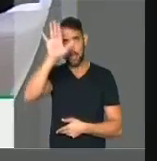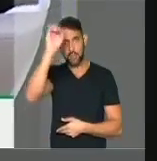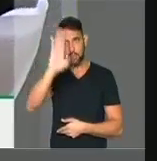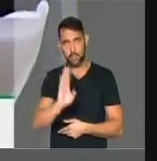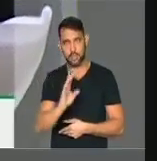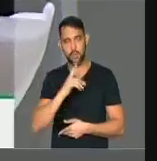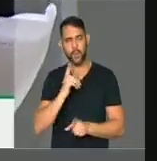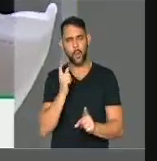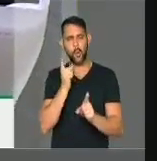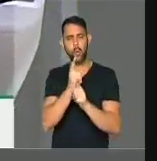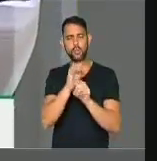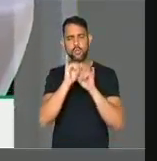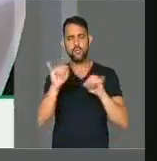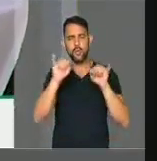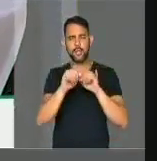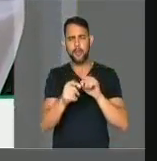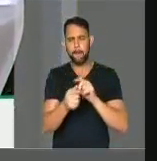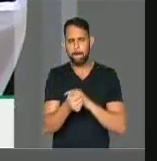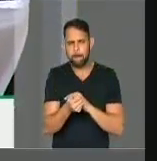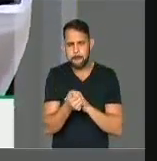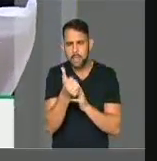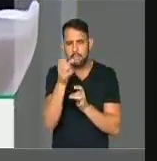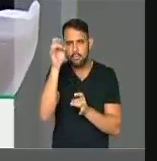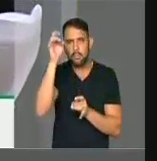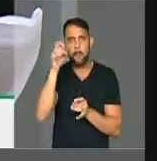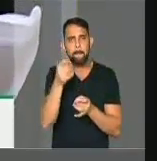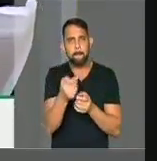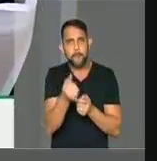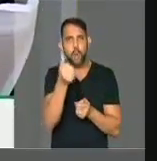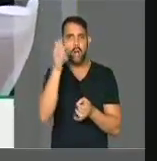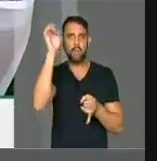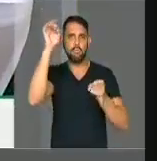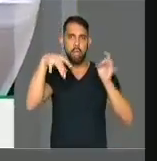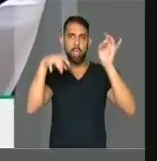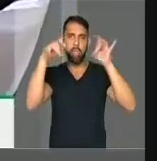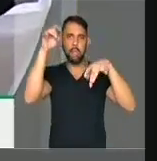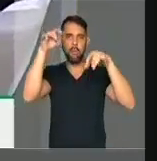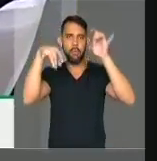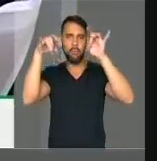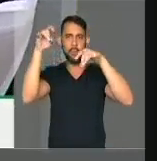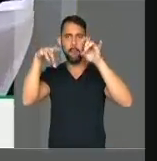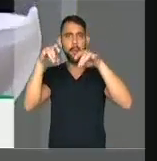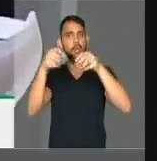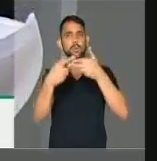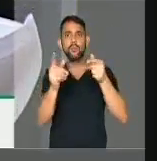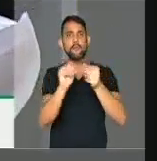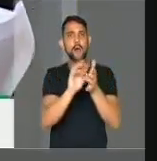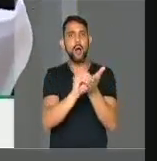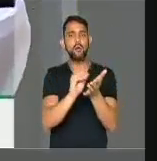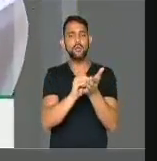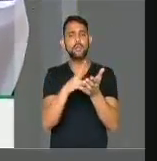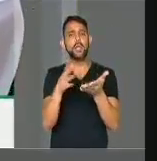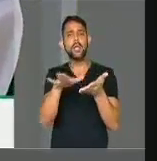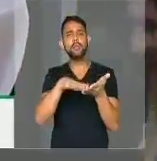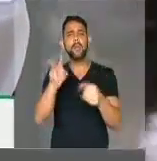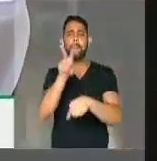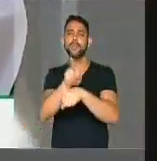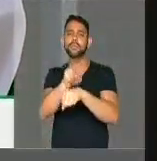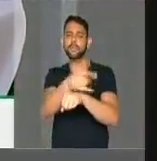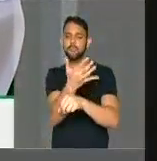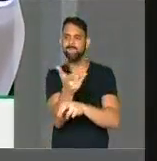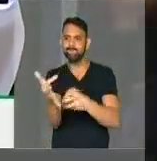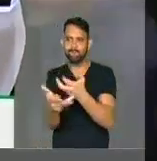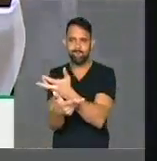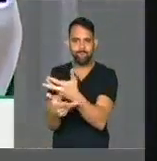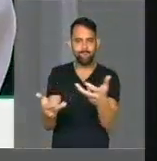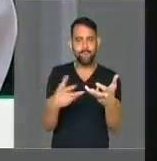Nordeste brasileiro, onde são registrados os menores índices pluviométricos do país. Assim, há necessidade de preservarmos o meio ambiente